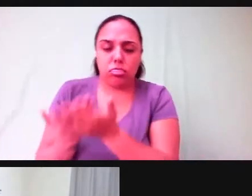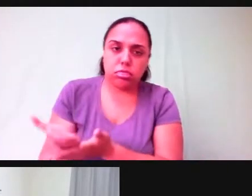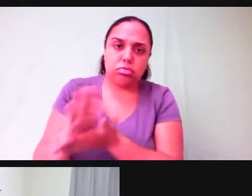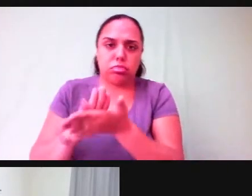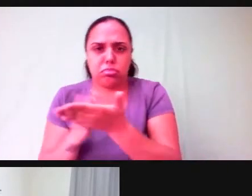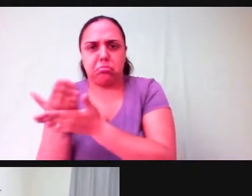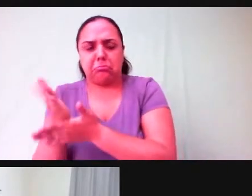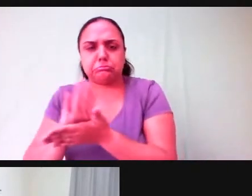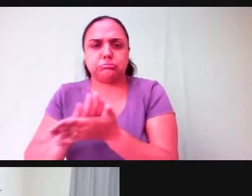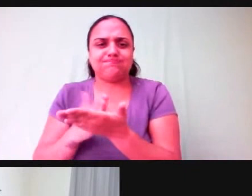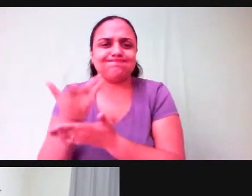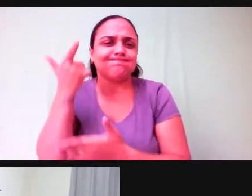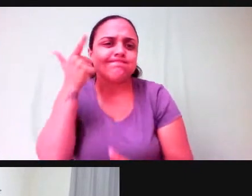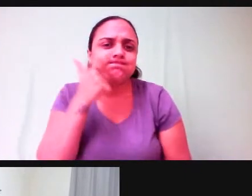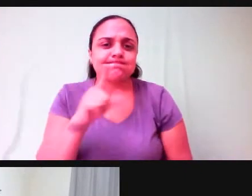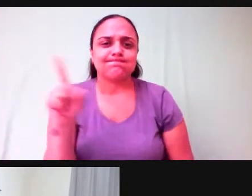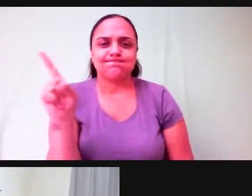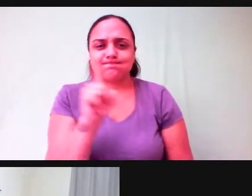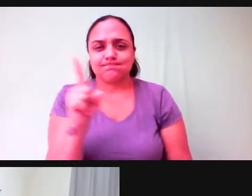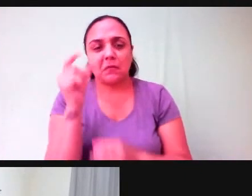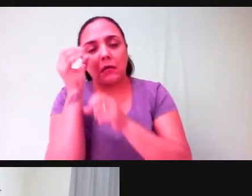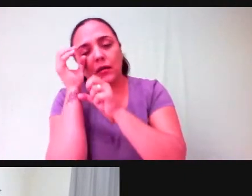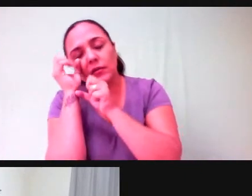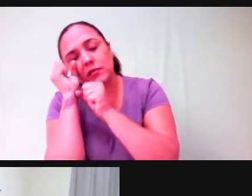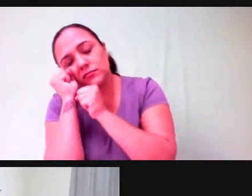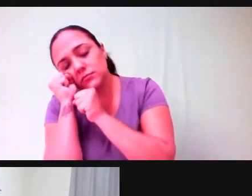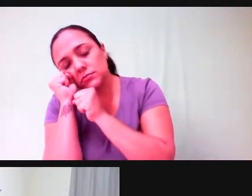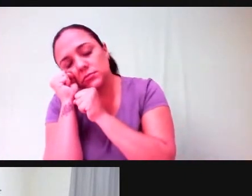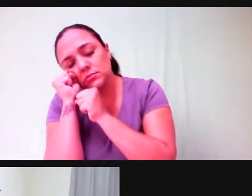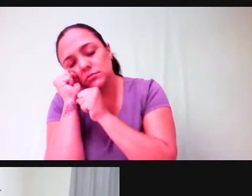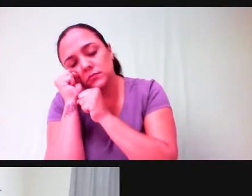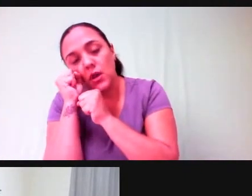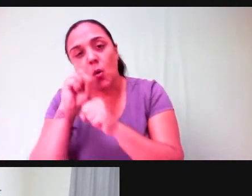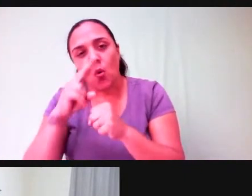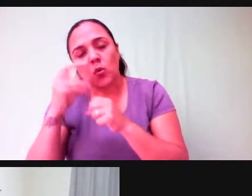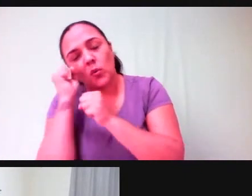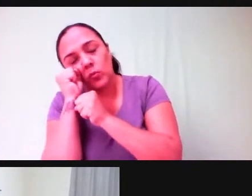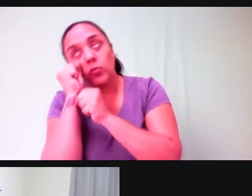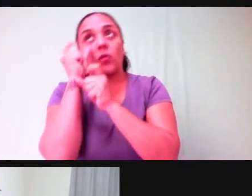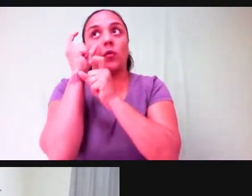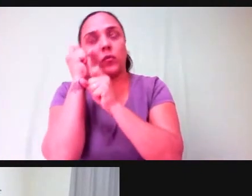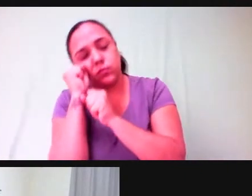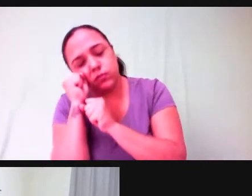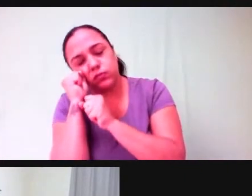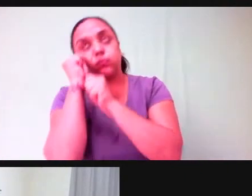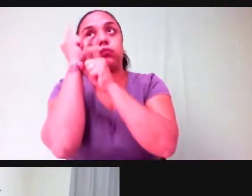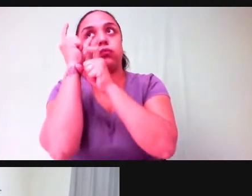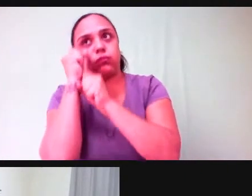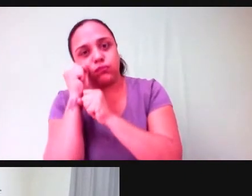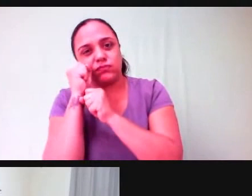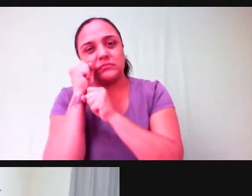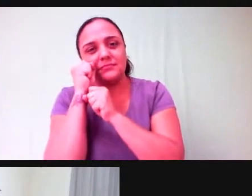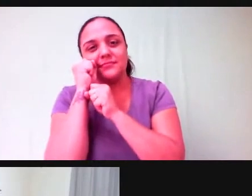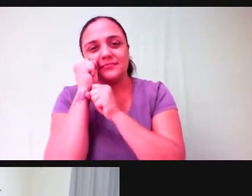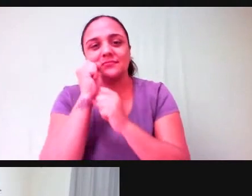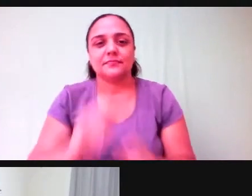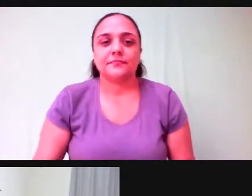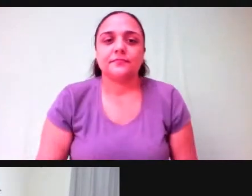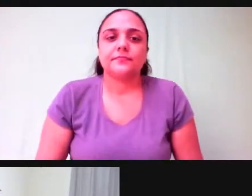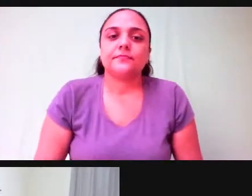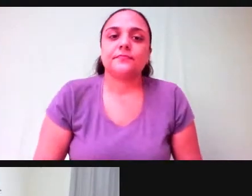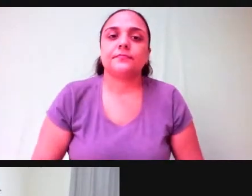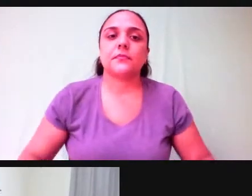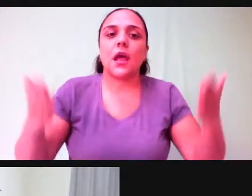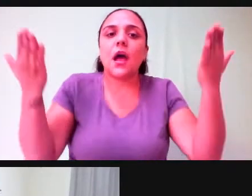adormecer, né? A gente chama aqui de pegar no sono, como também um sono mais irritado, mais estressado.